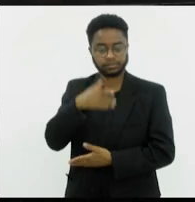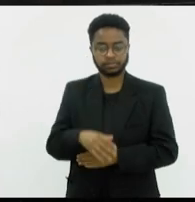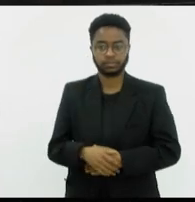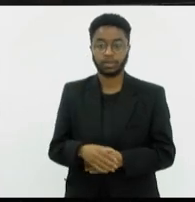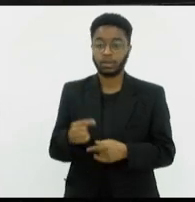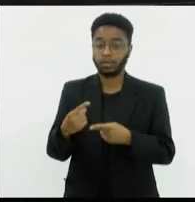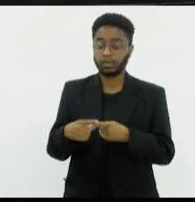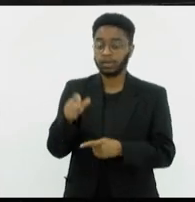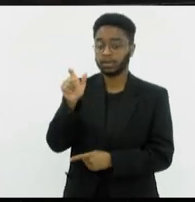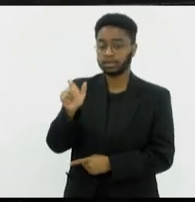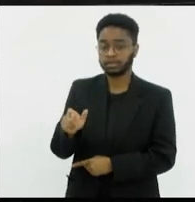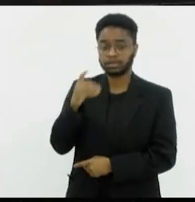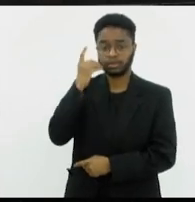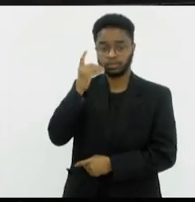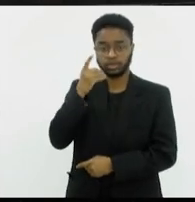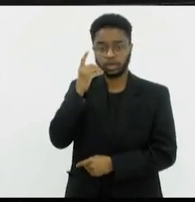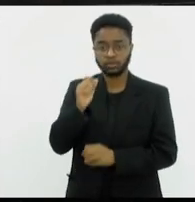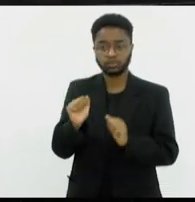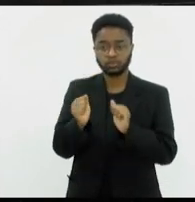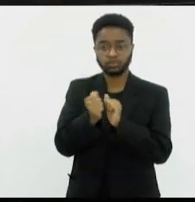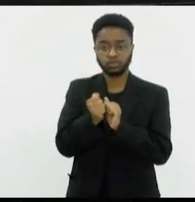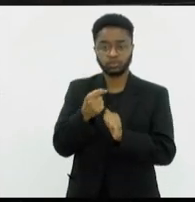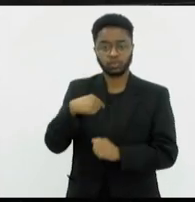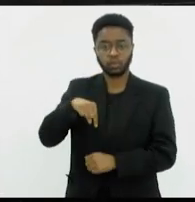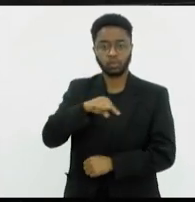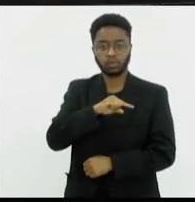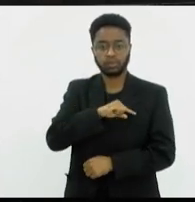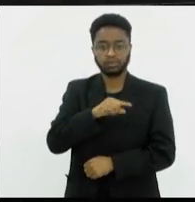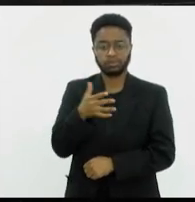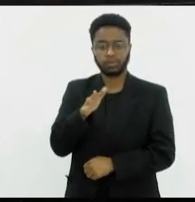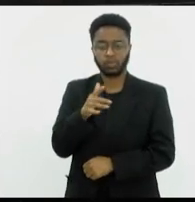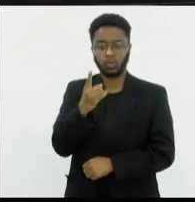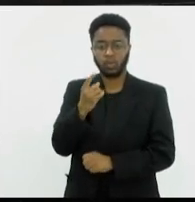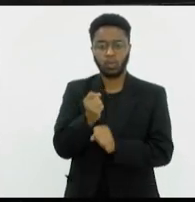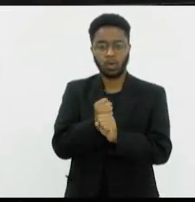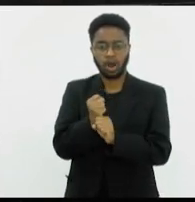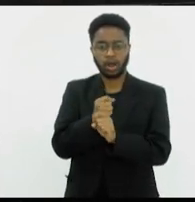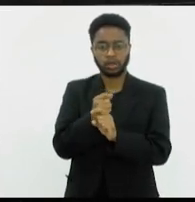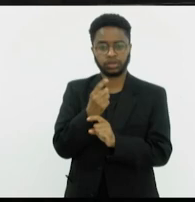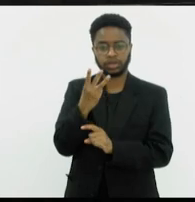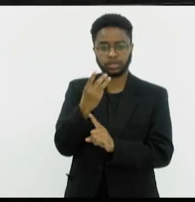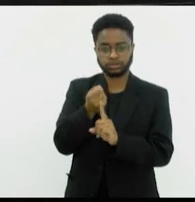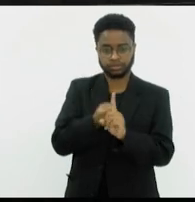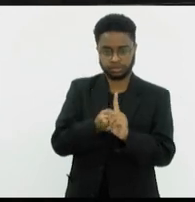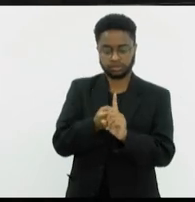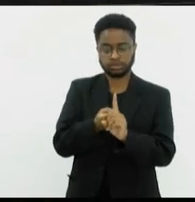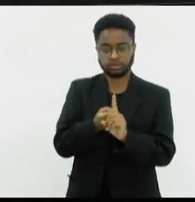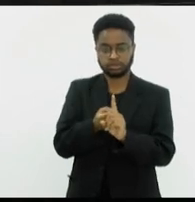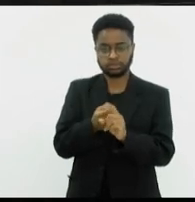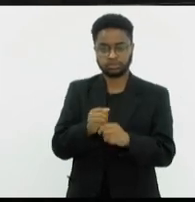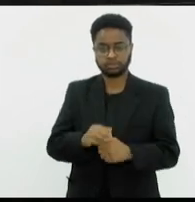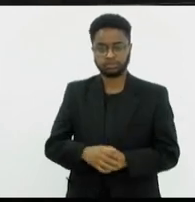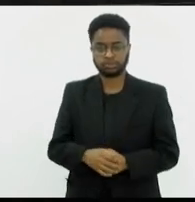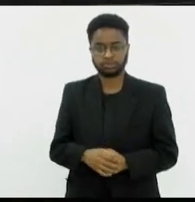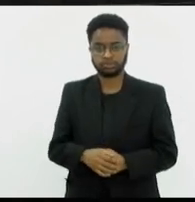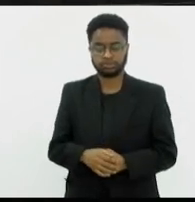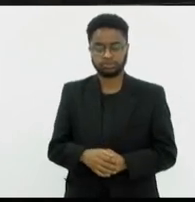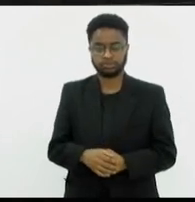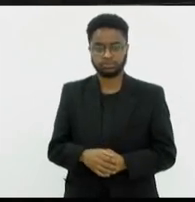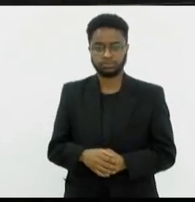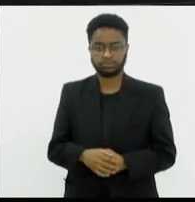esteve junto conosco em torno de 1 ano e 3 meses, não mais do que